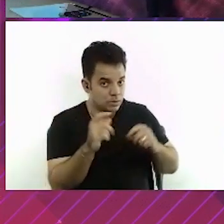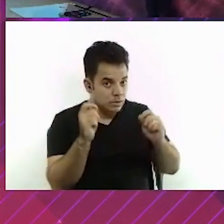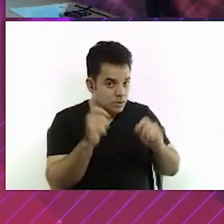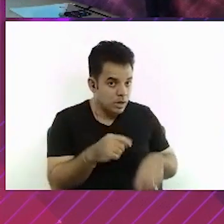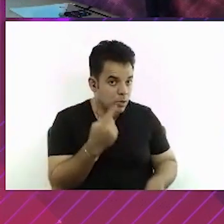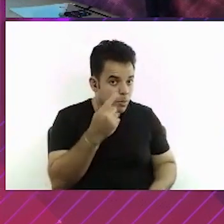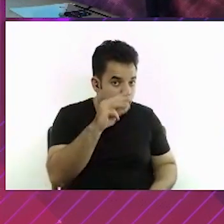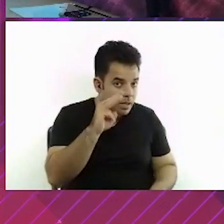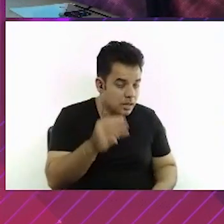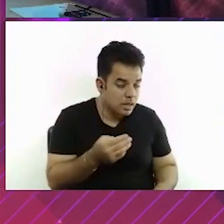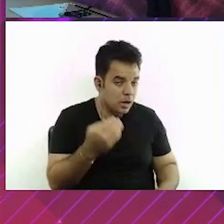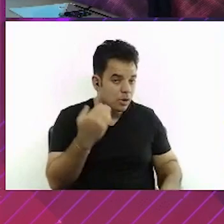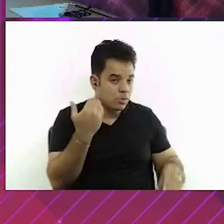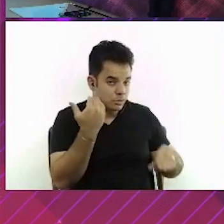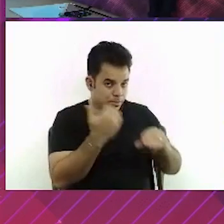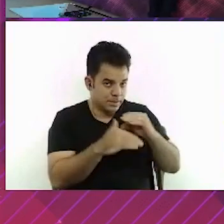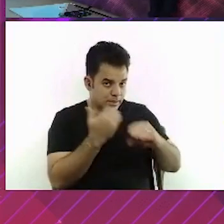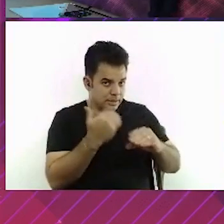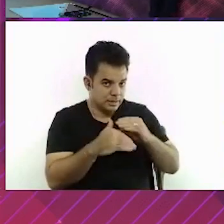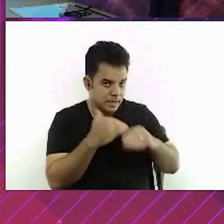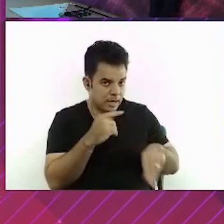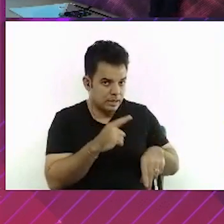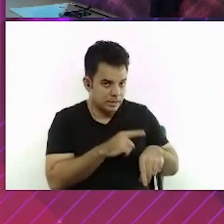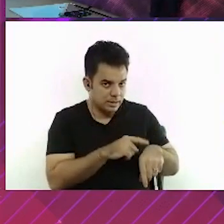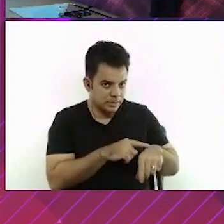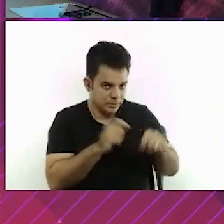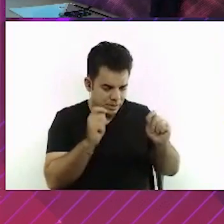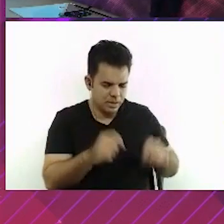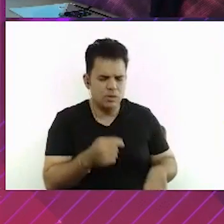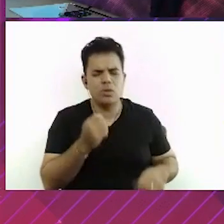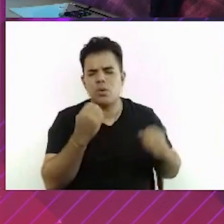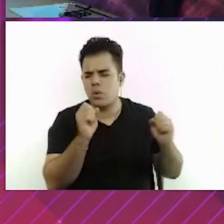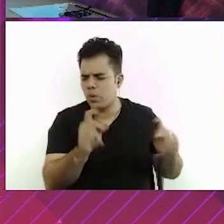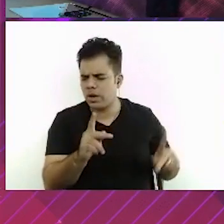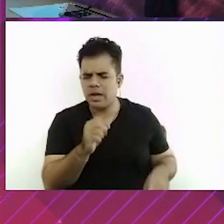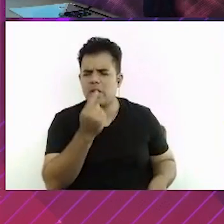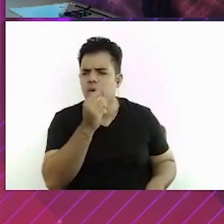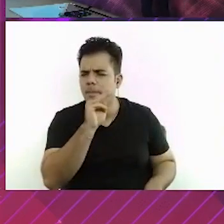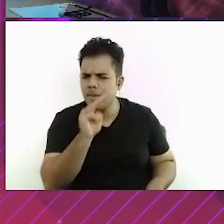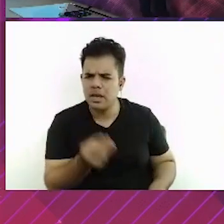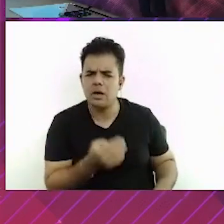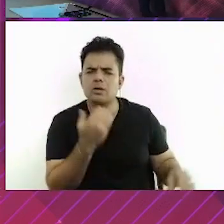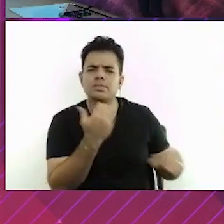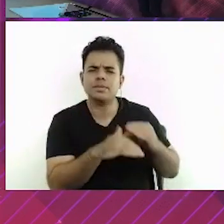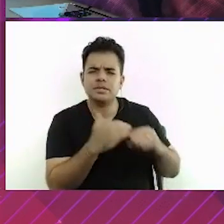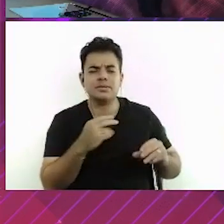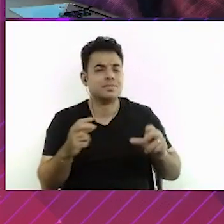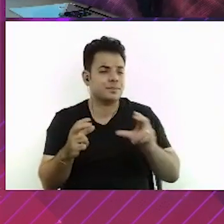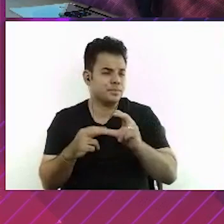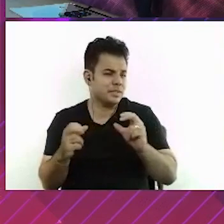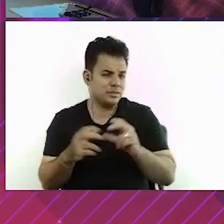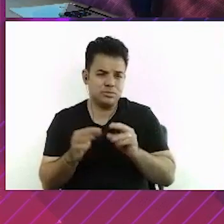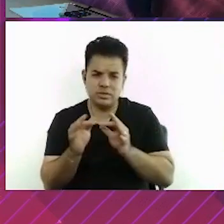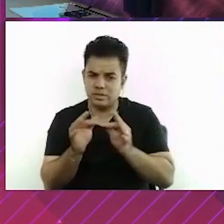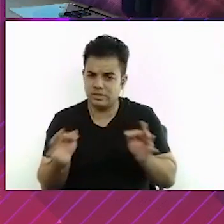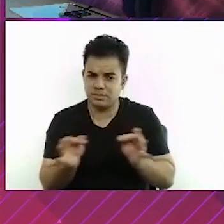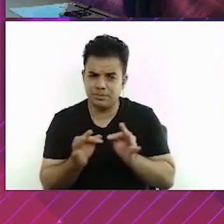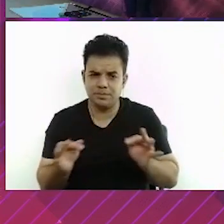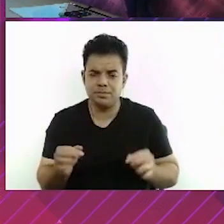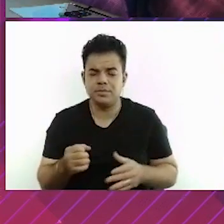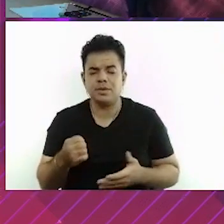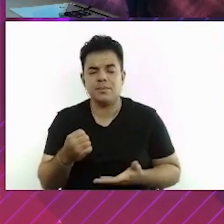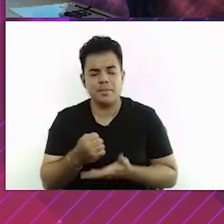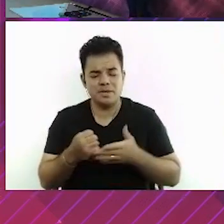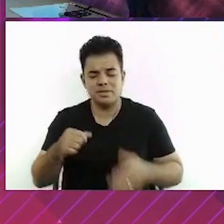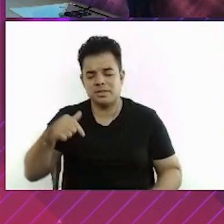de mensagens em tempo útil, perfeito, seta 1 milhão. No Python é bem simples, é só chamar o método BasicQoS, você